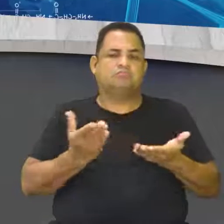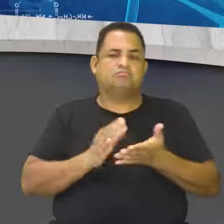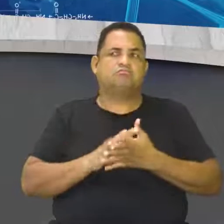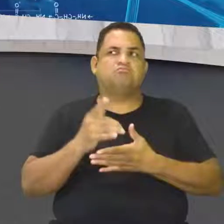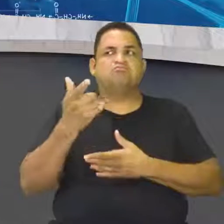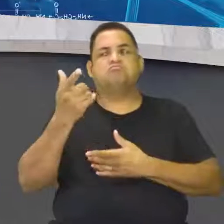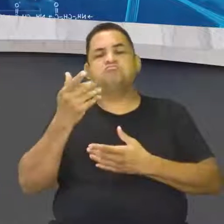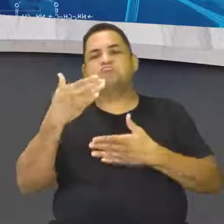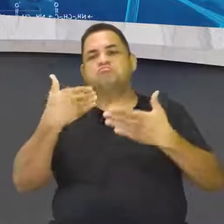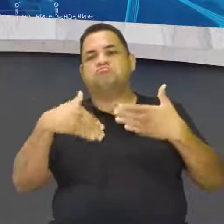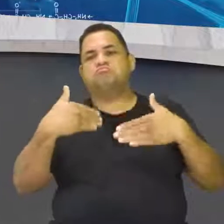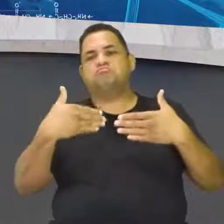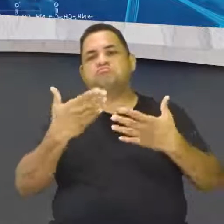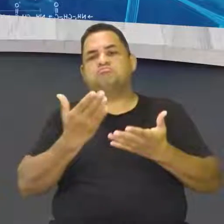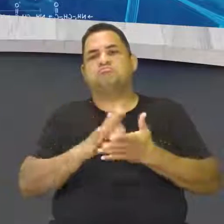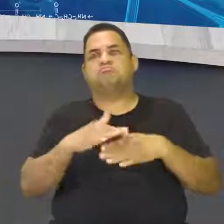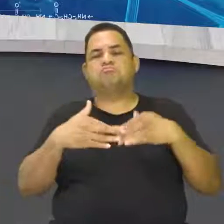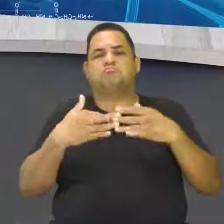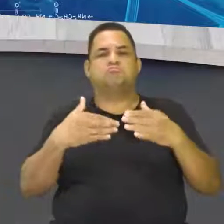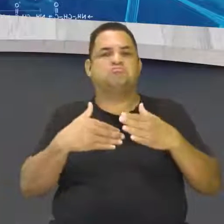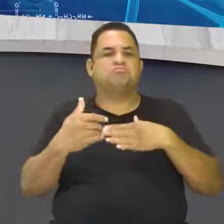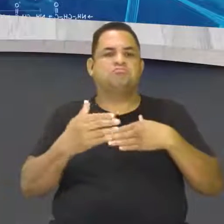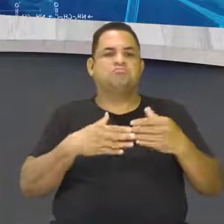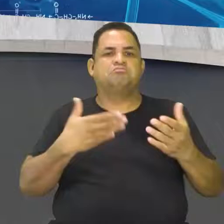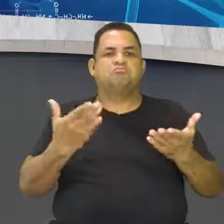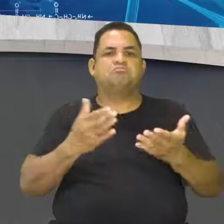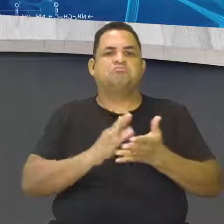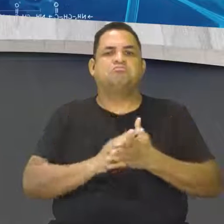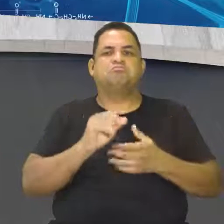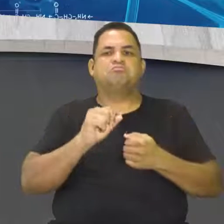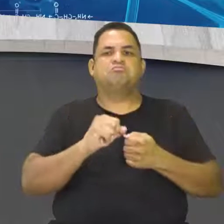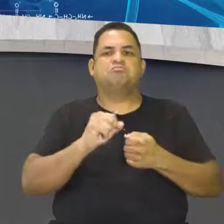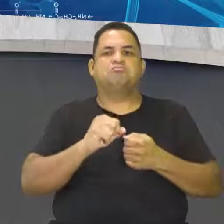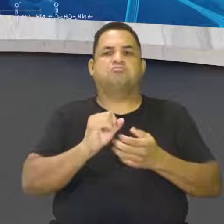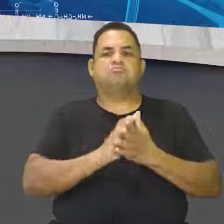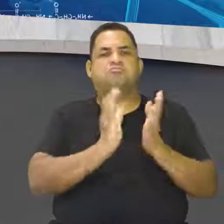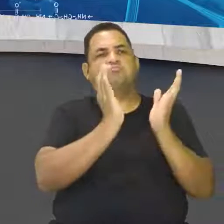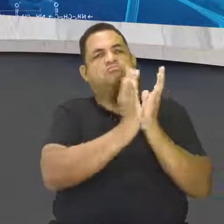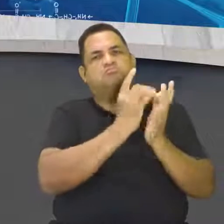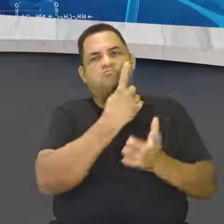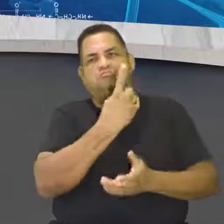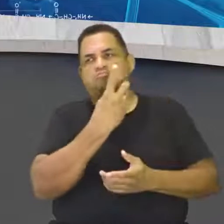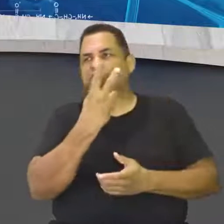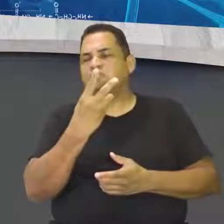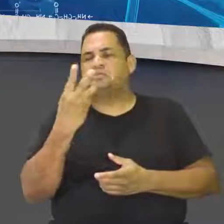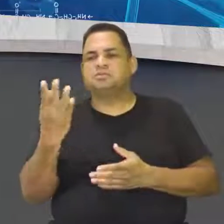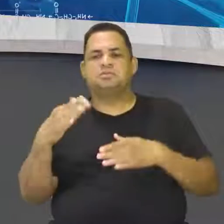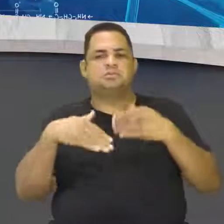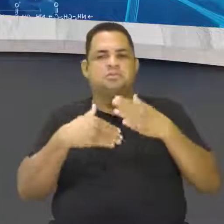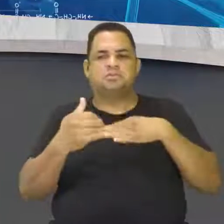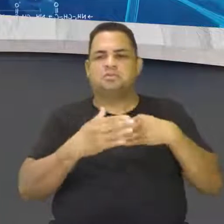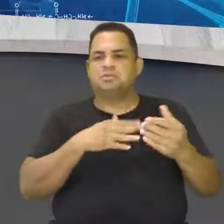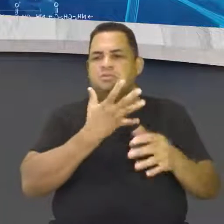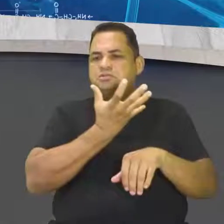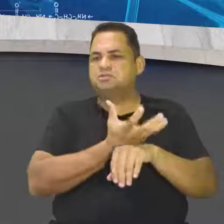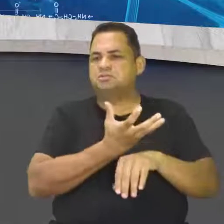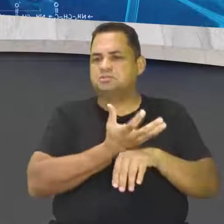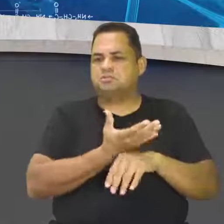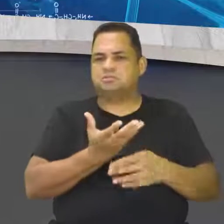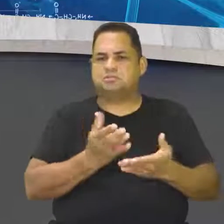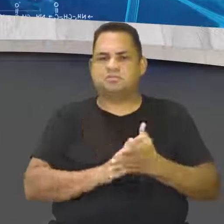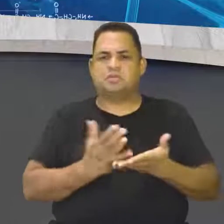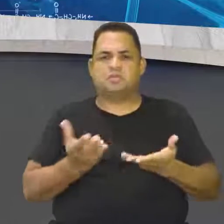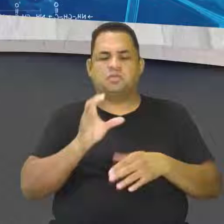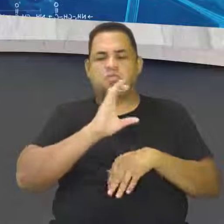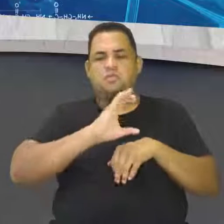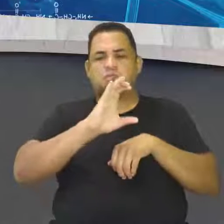numa prova qualquer que você está fazendo, da unidade 1, unidade 2, unidade 3, de qualquer disciplina, ou seja, um